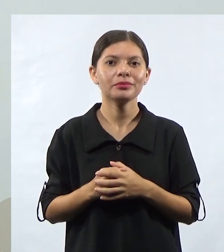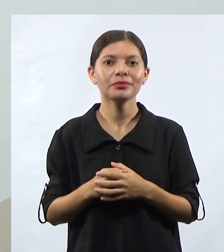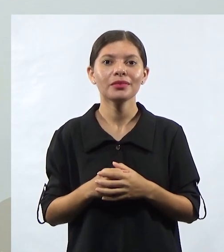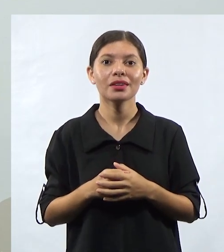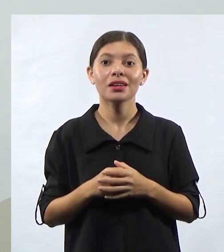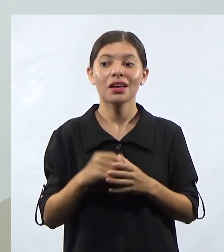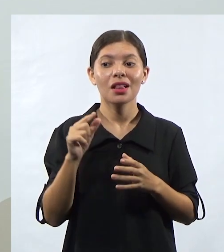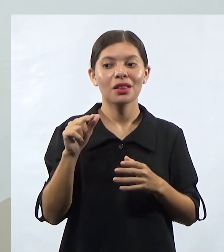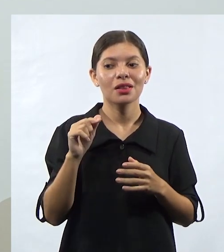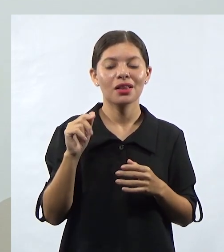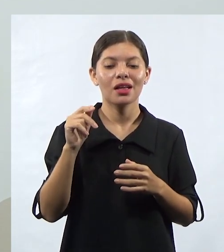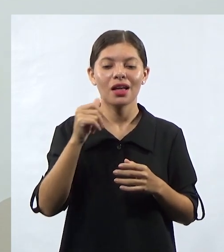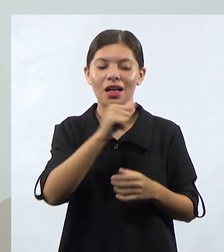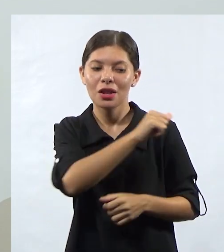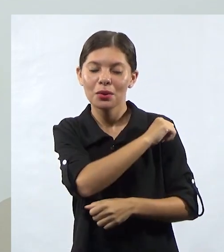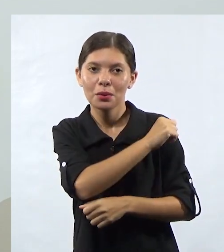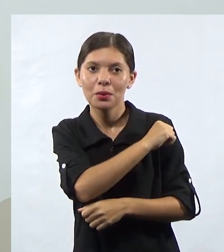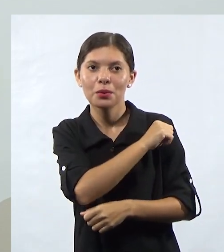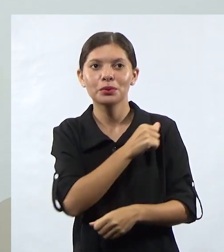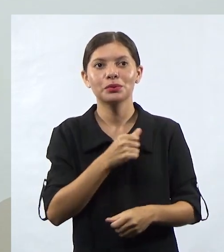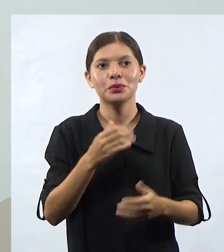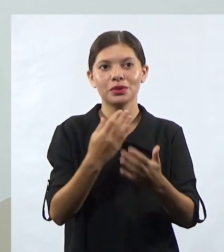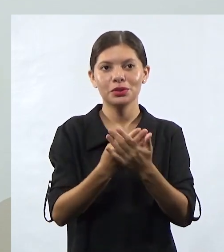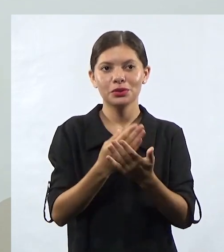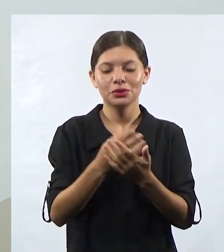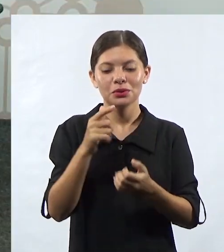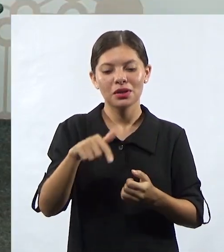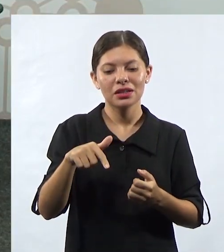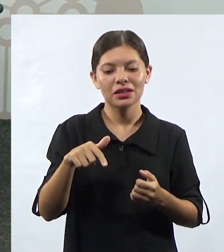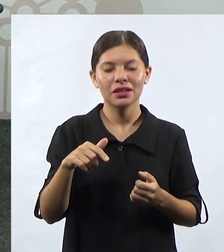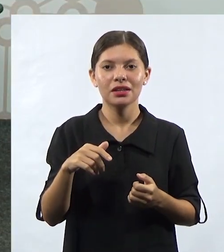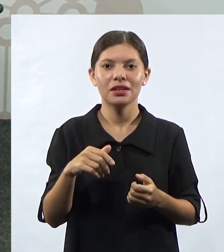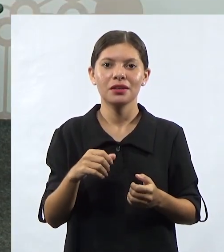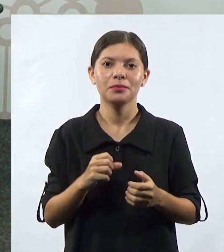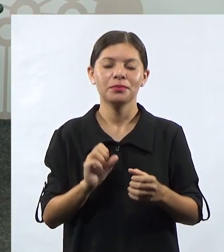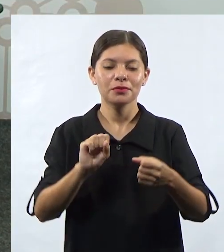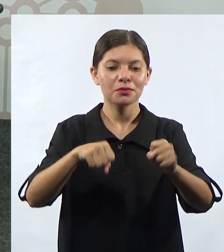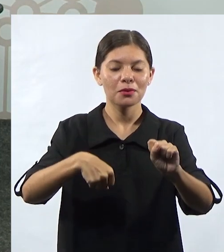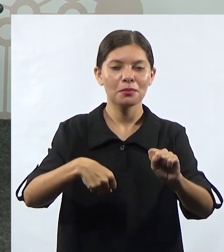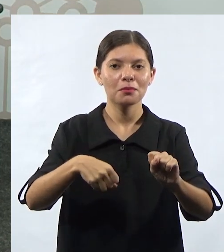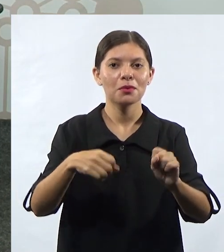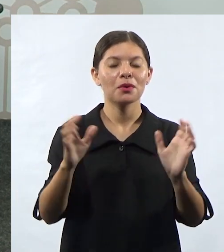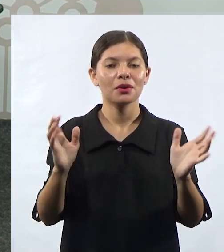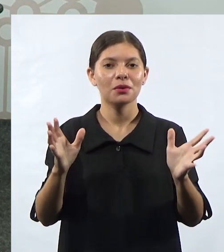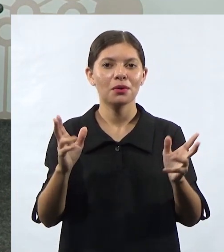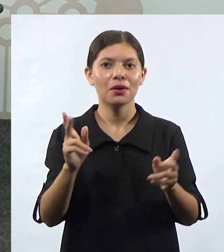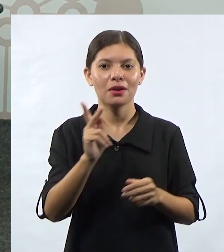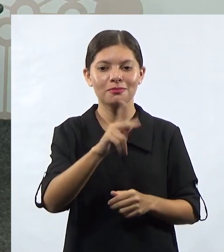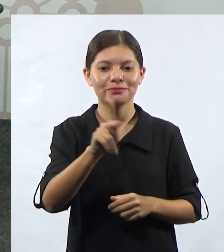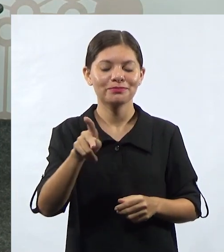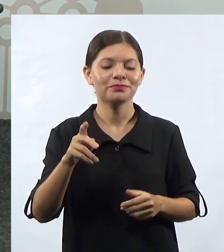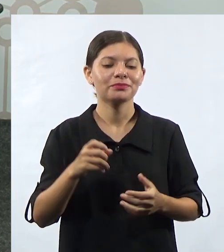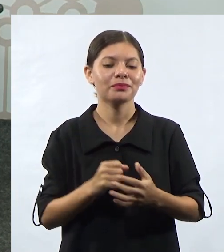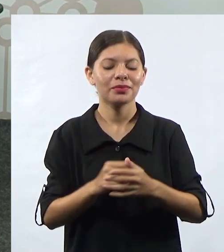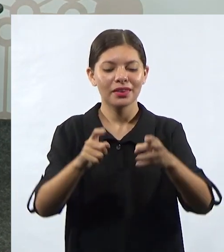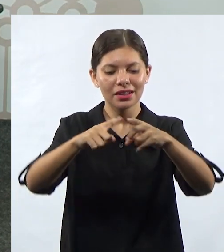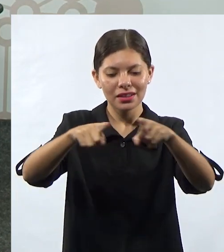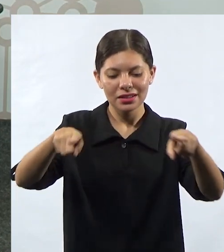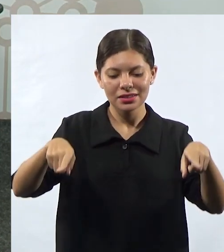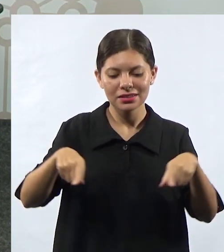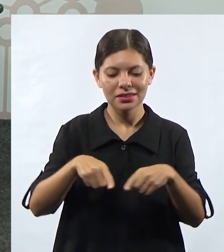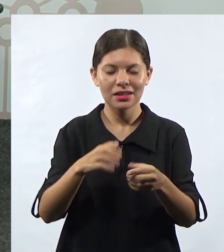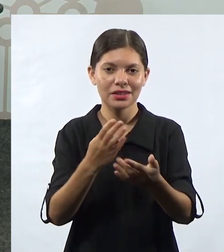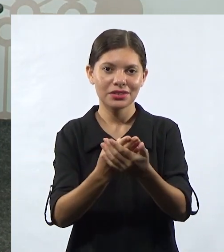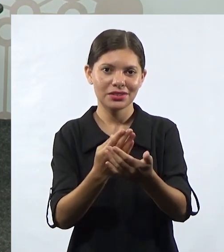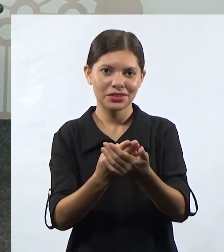docente. Então, de repente, a própria sala, o próprio ambiente já é um instrumento de estímulo, né, como a gente falou da